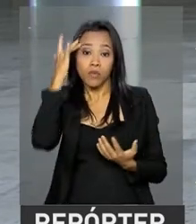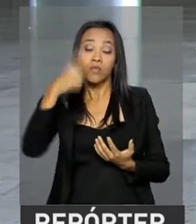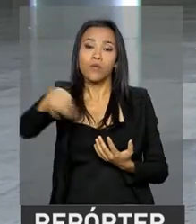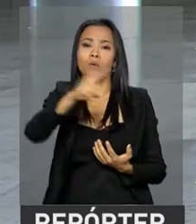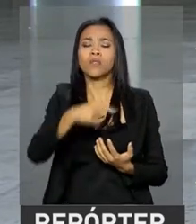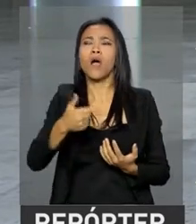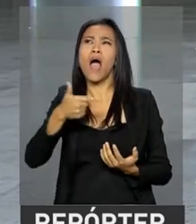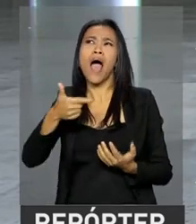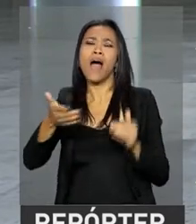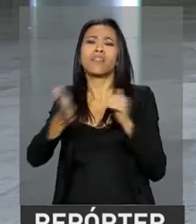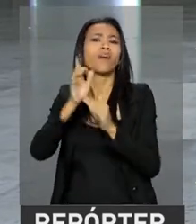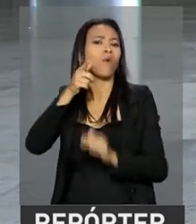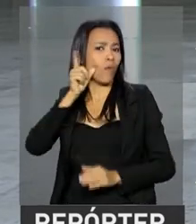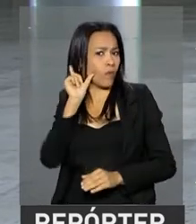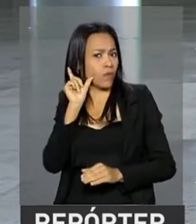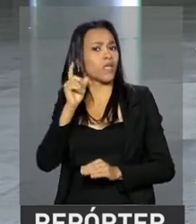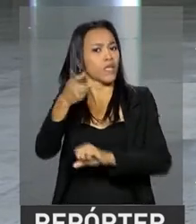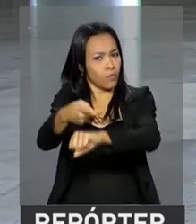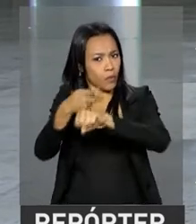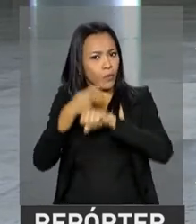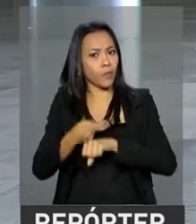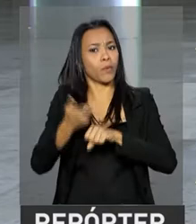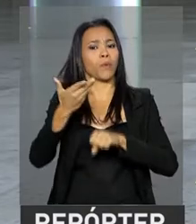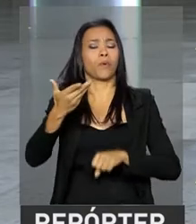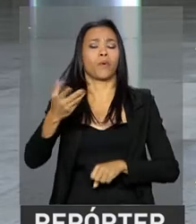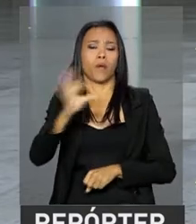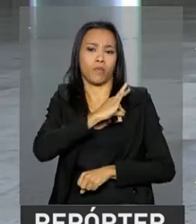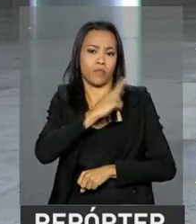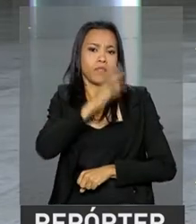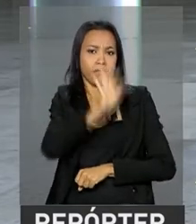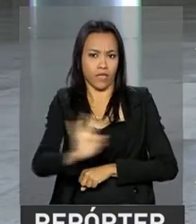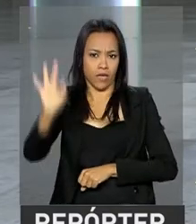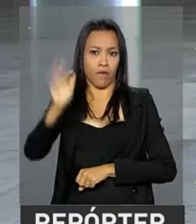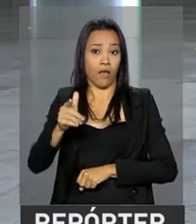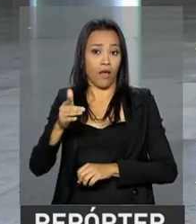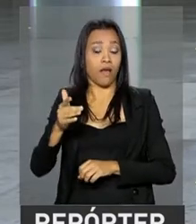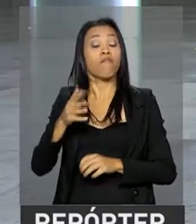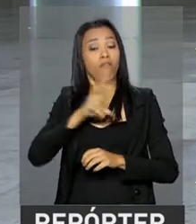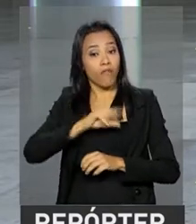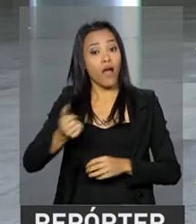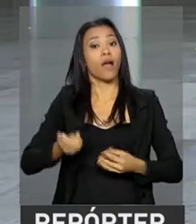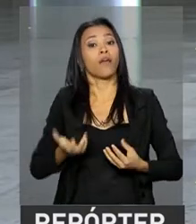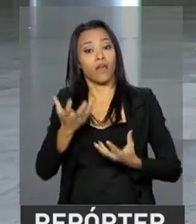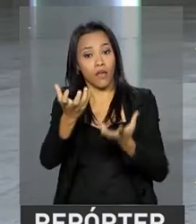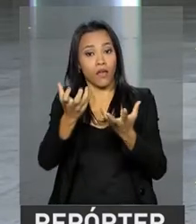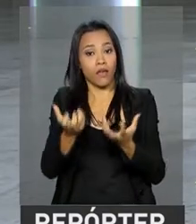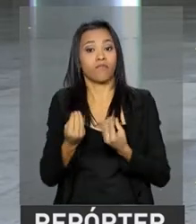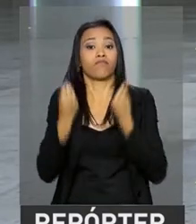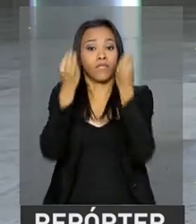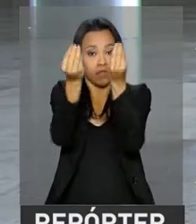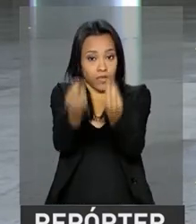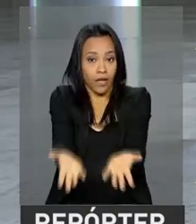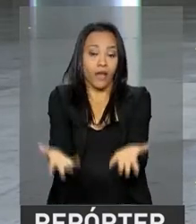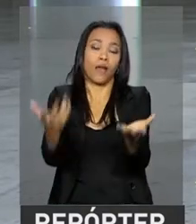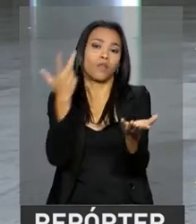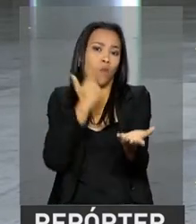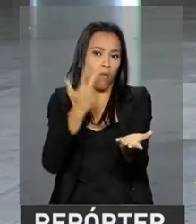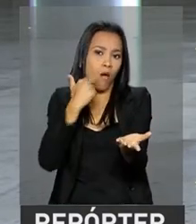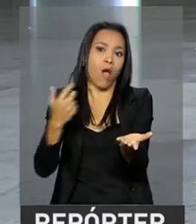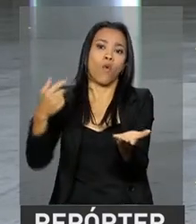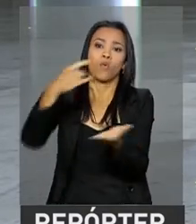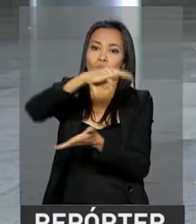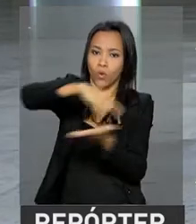até ontem nos postos de atendimento da Polícia da PF, eles vão receber o documento normalmente. E